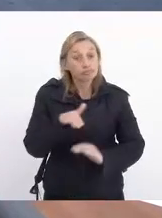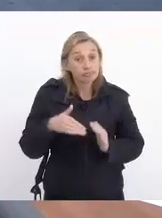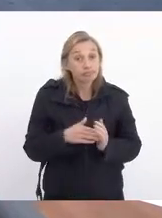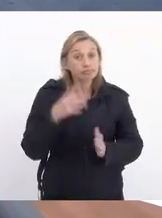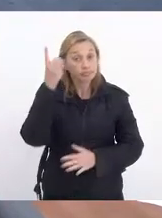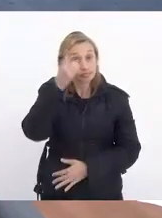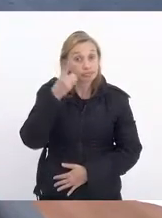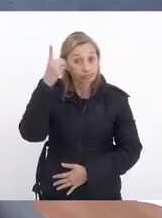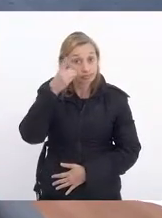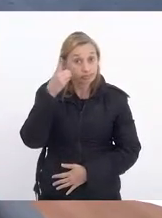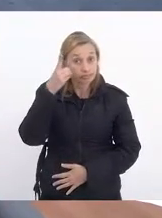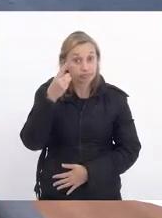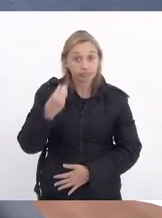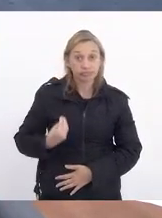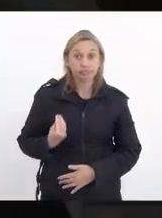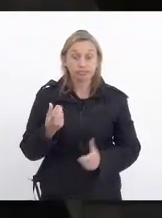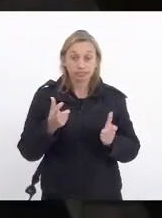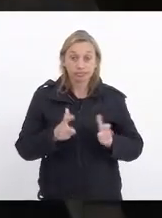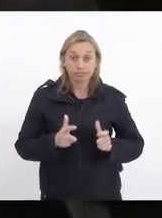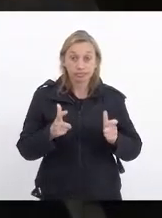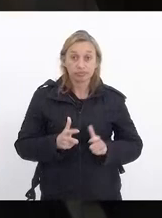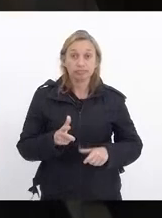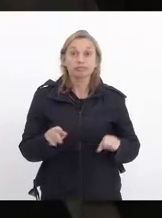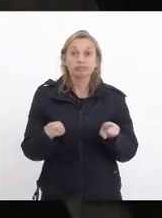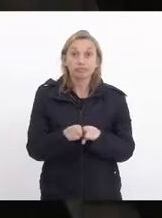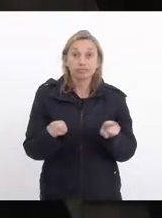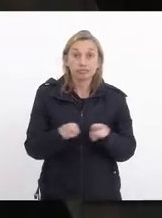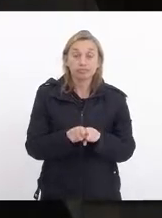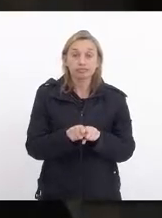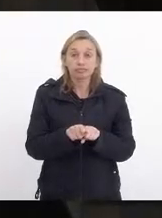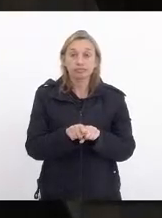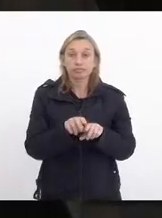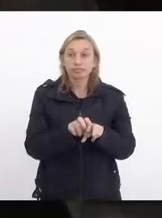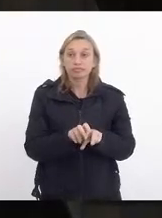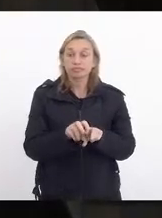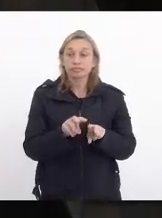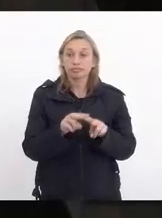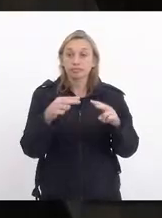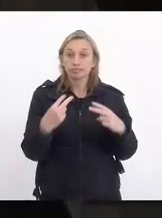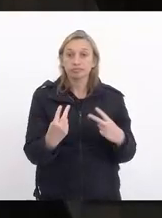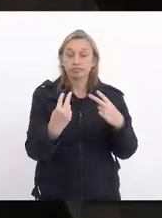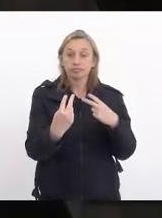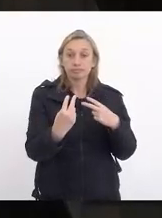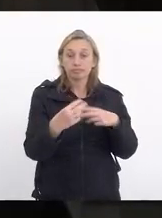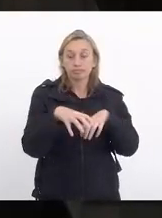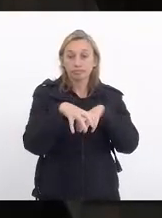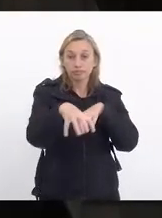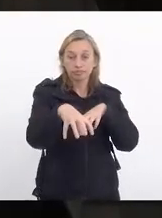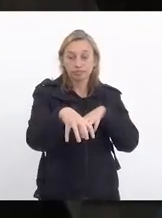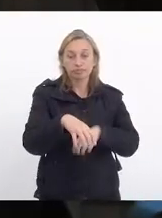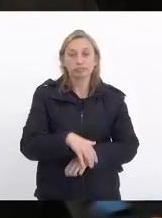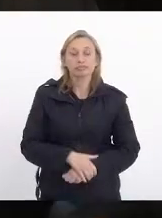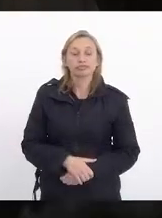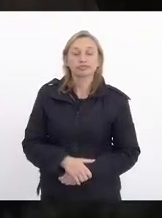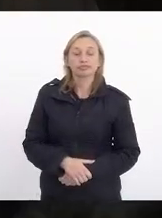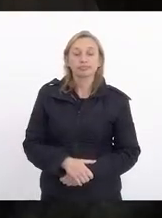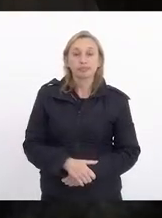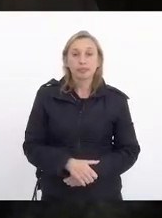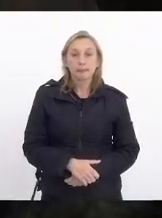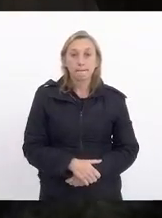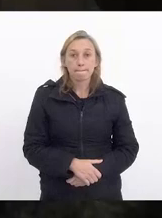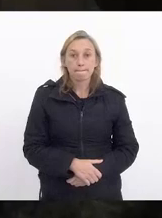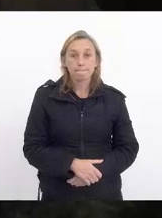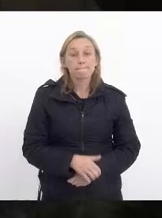senhores deputados presentes e também que nos assistem de forma remota